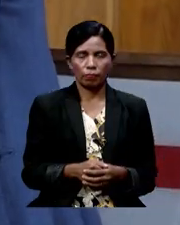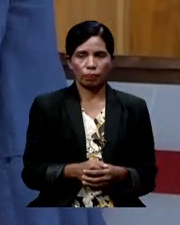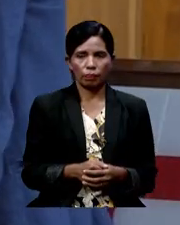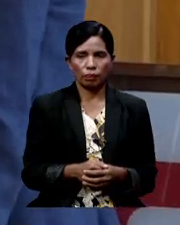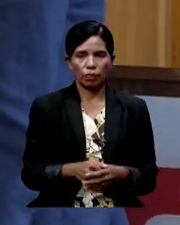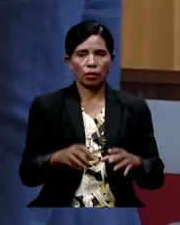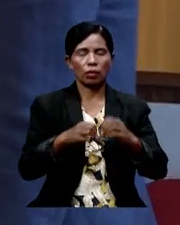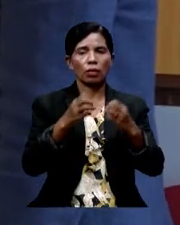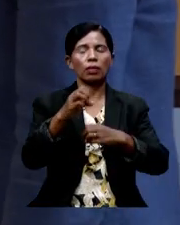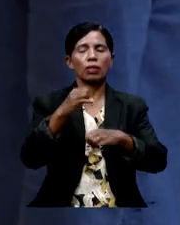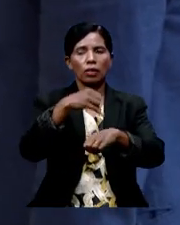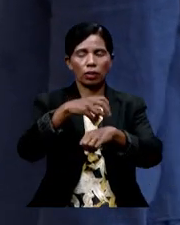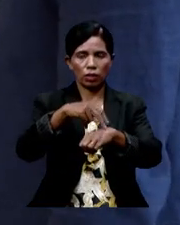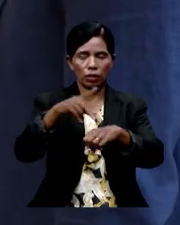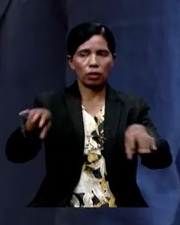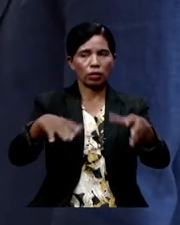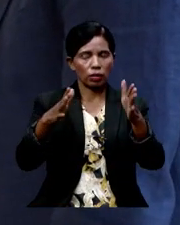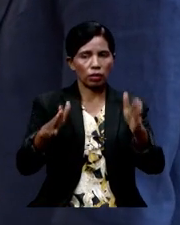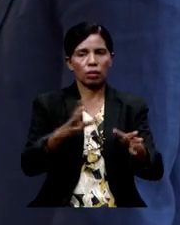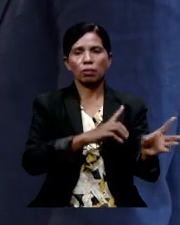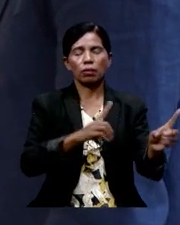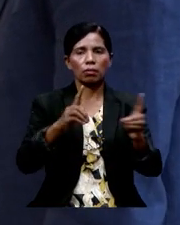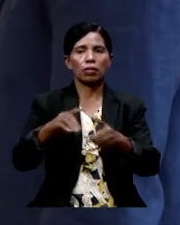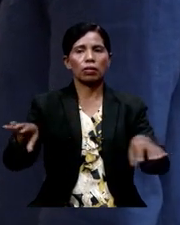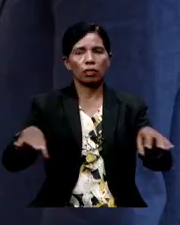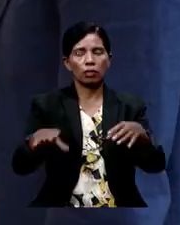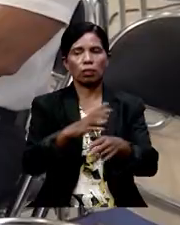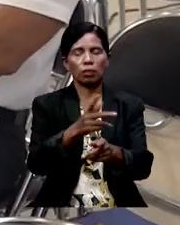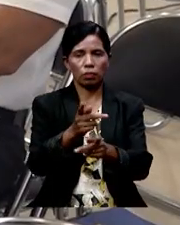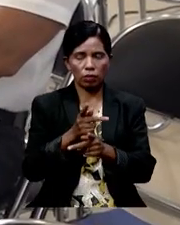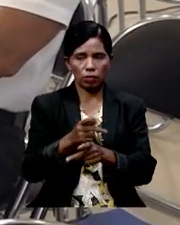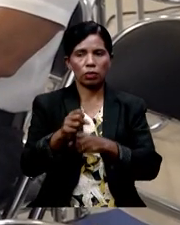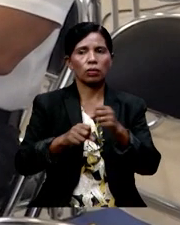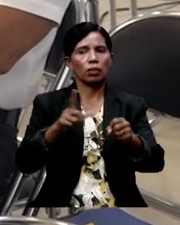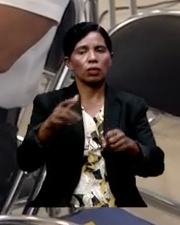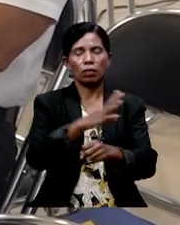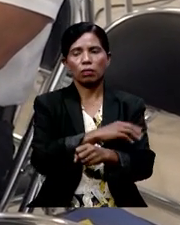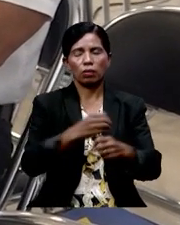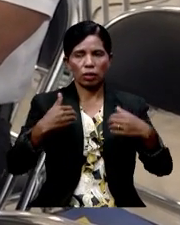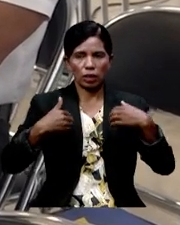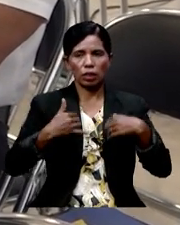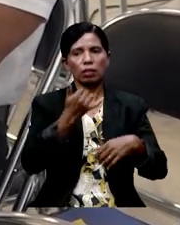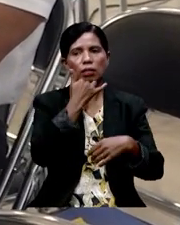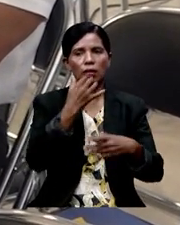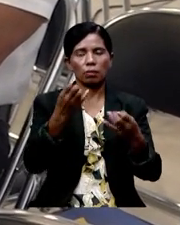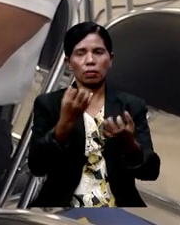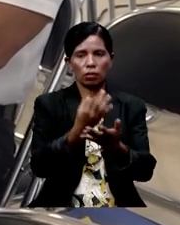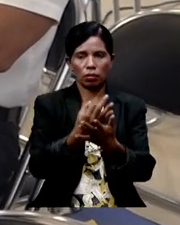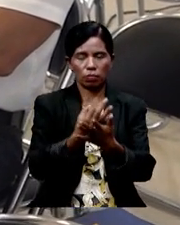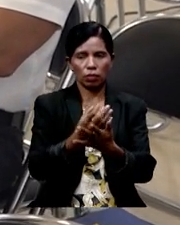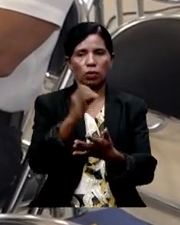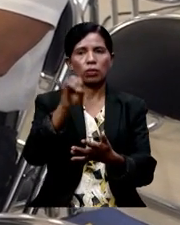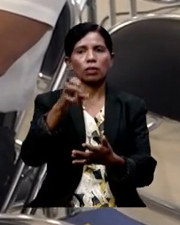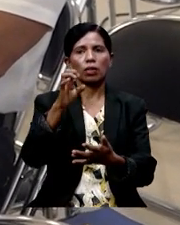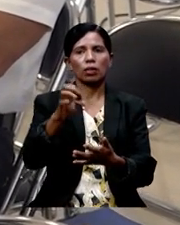A Organização Internacional do Trabalho considera a implementação do Sistema de Proteção Social continua a lacuna, também durante o Orçamento Geral do Estado